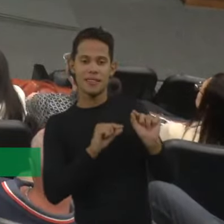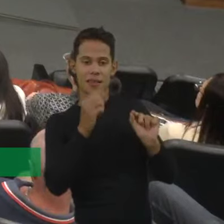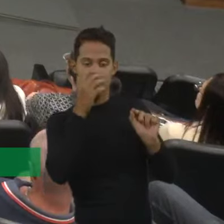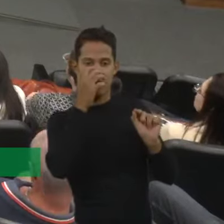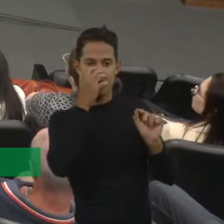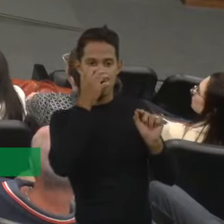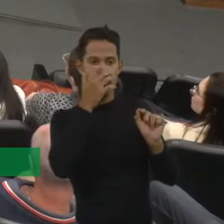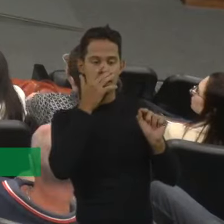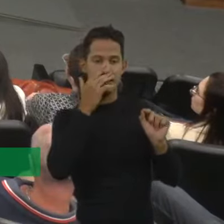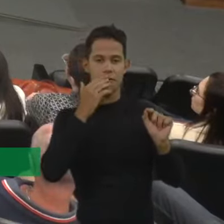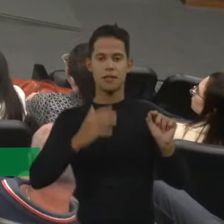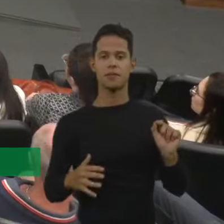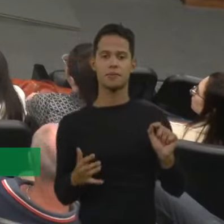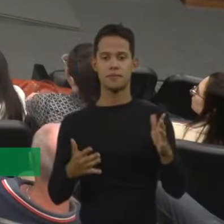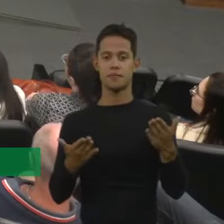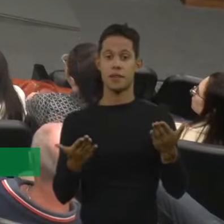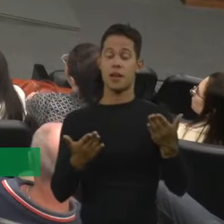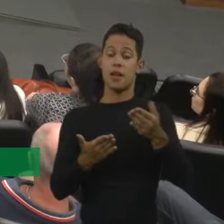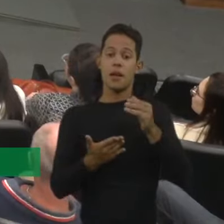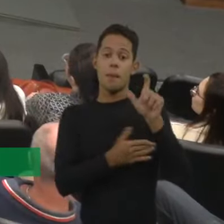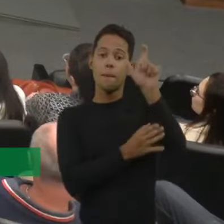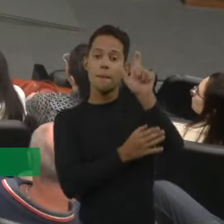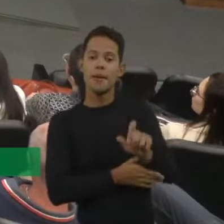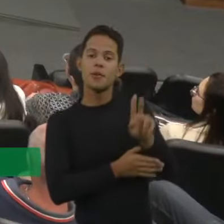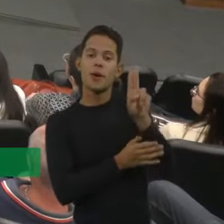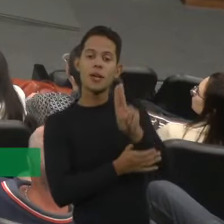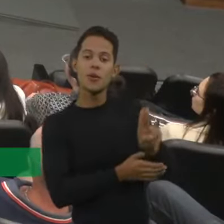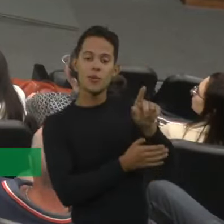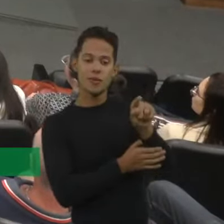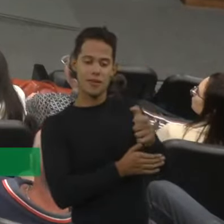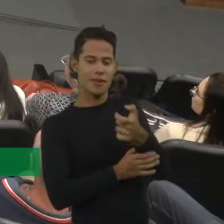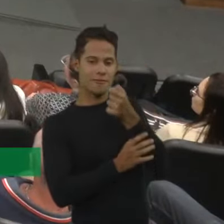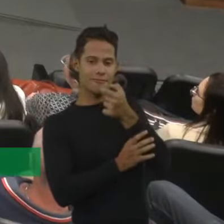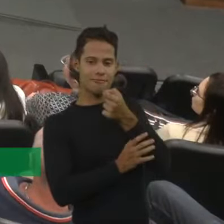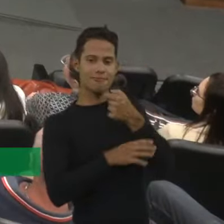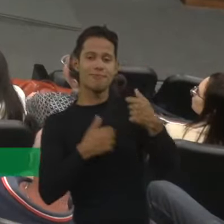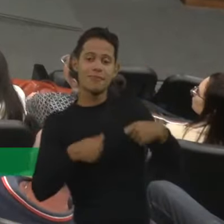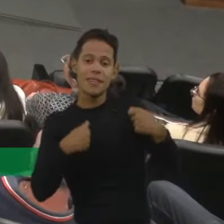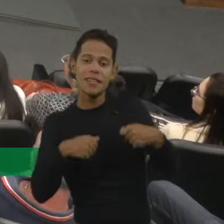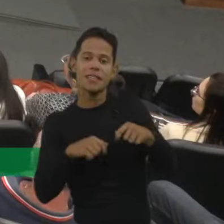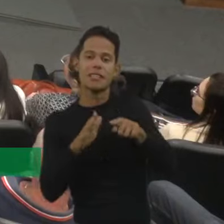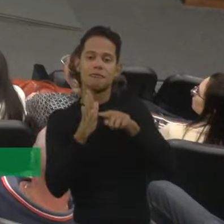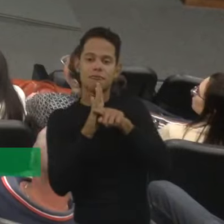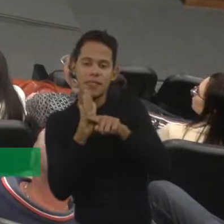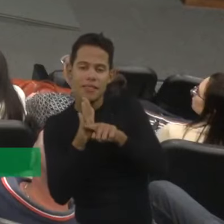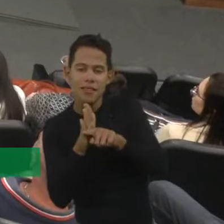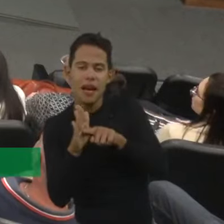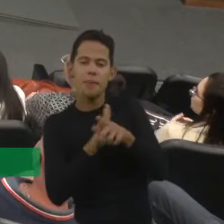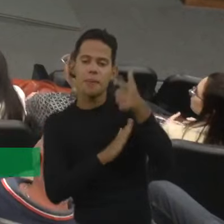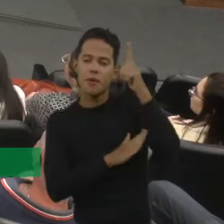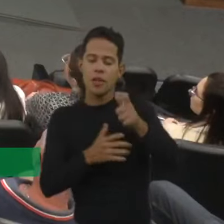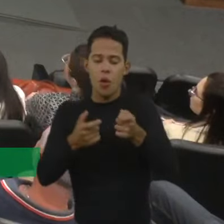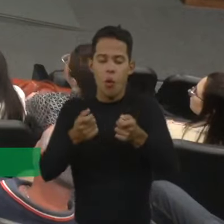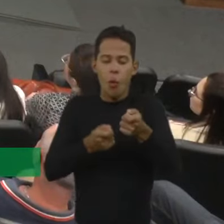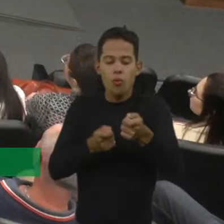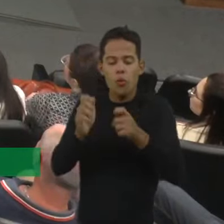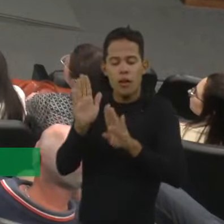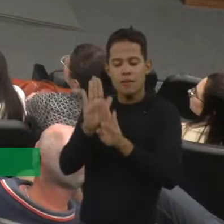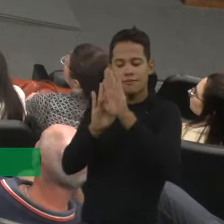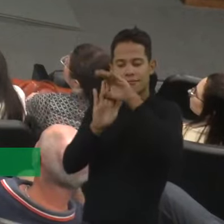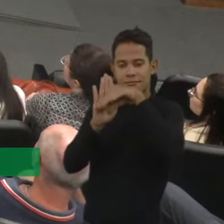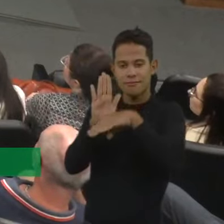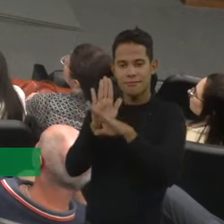isso, quem usa esse medicamento precisa fazer exames para controlar, para verificar se está tudo bem,